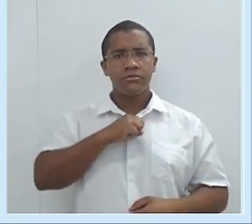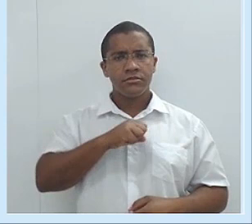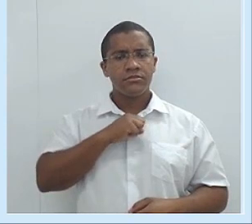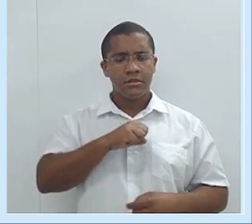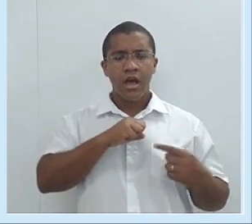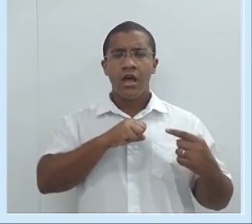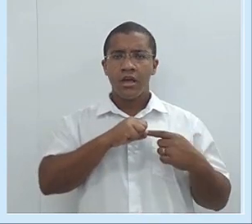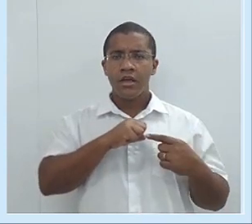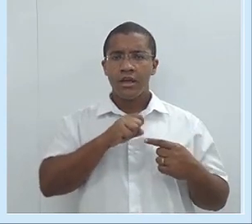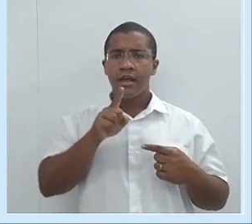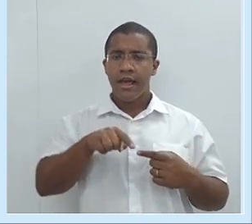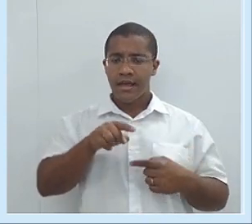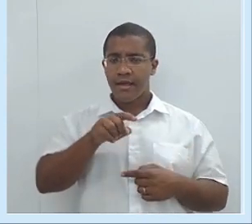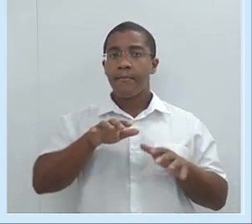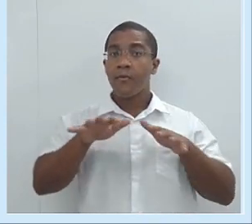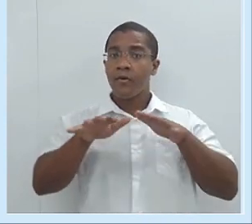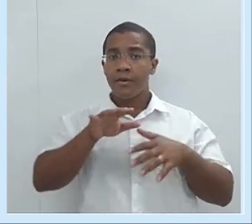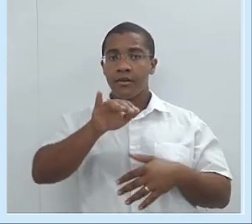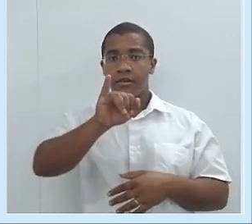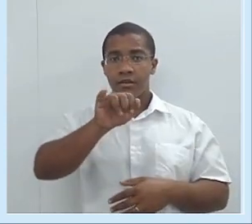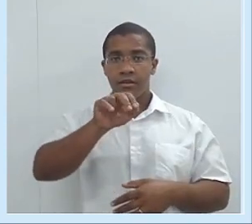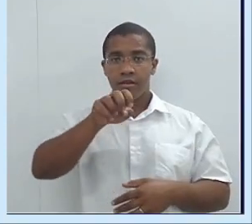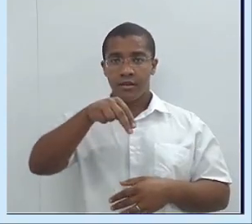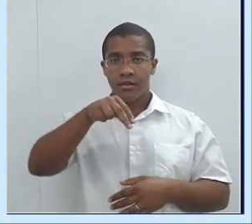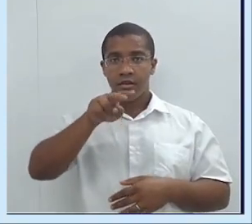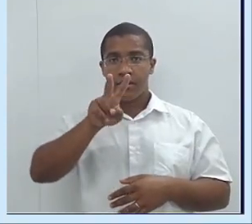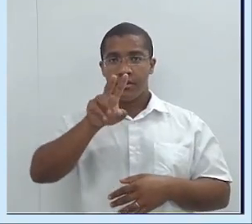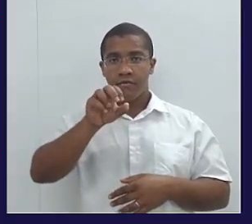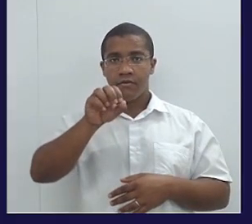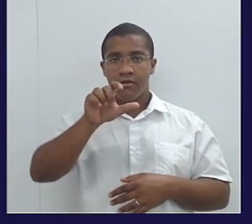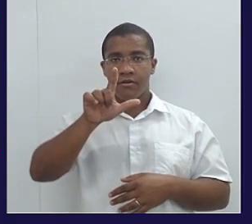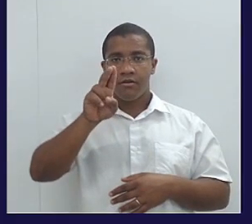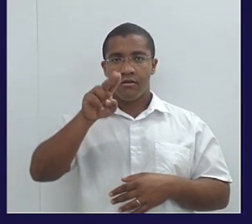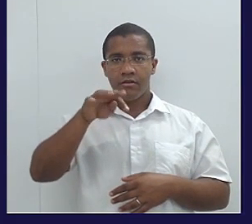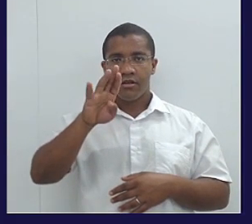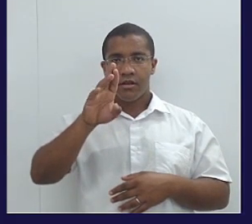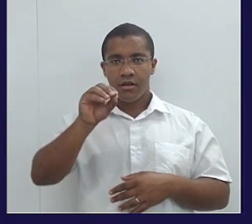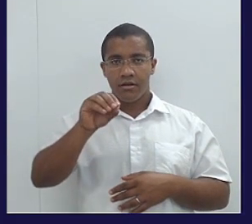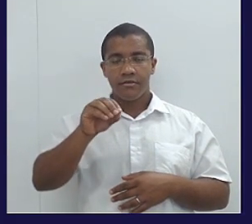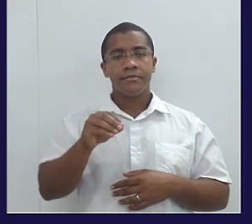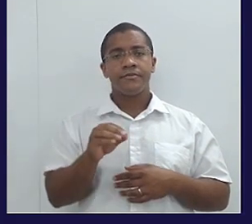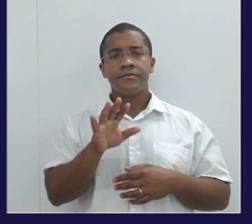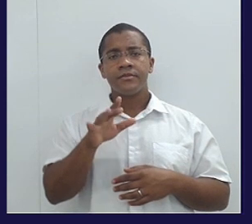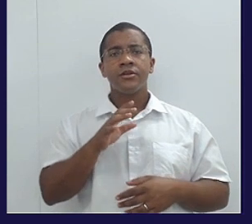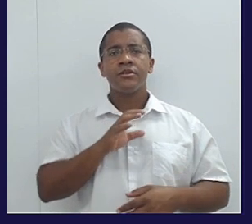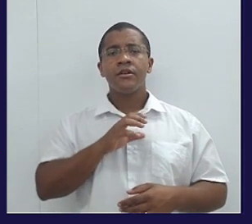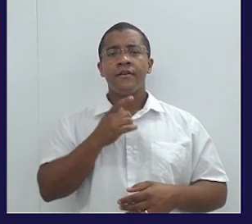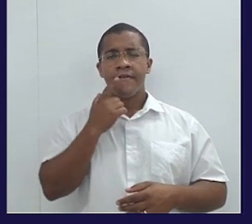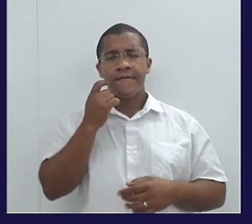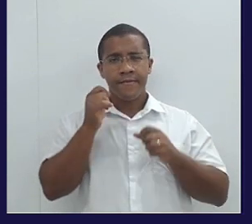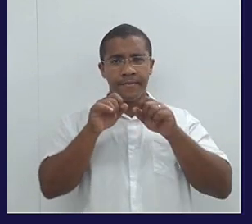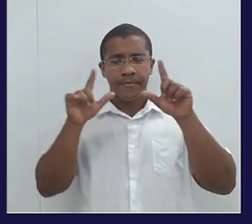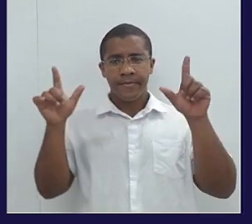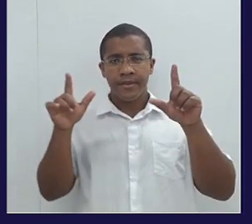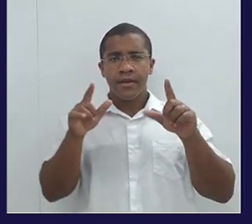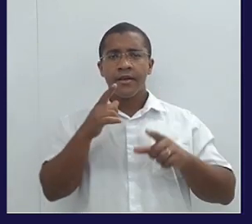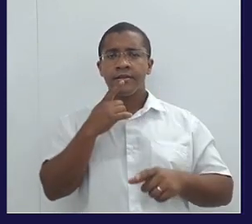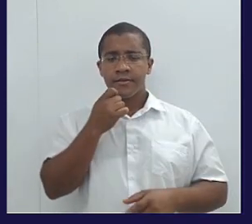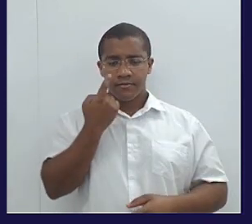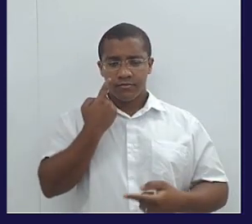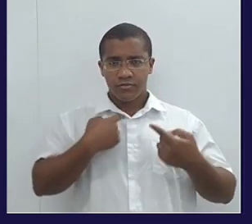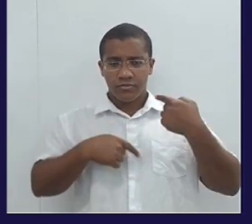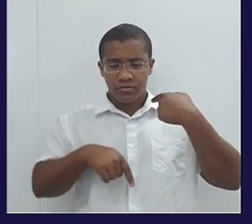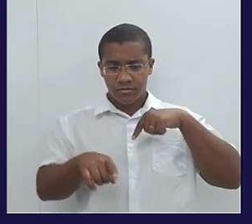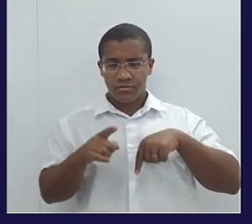são movimentos involuntários. Observa aí na telinha. O sangue ele vai ser transportado